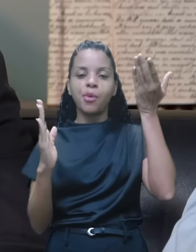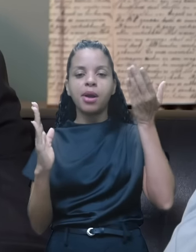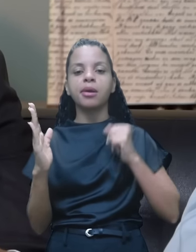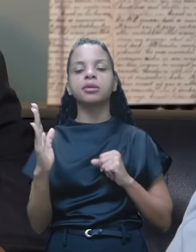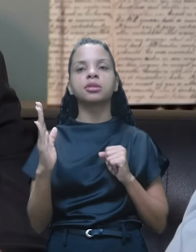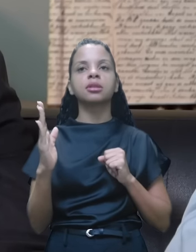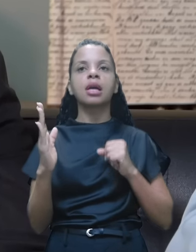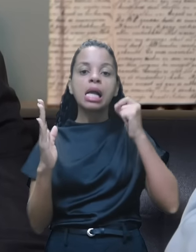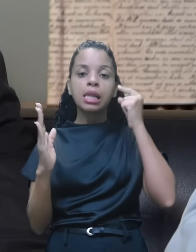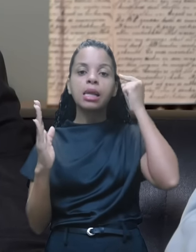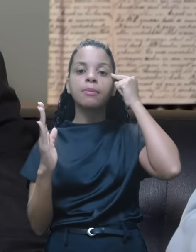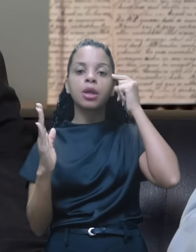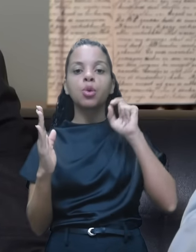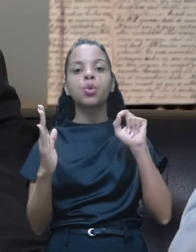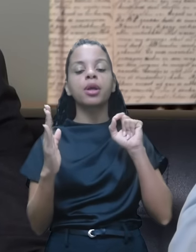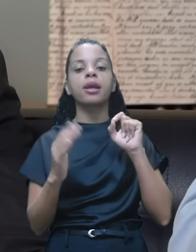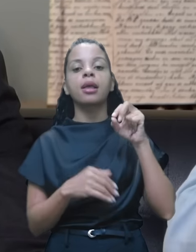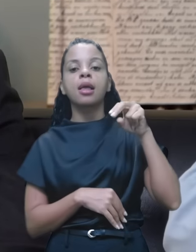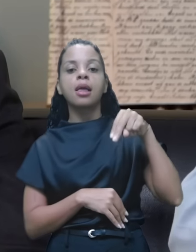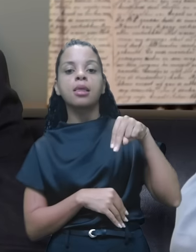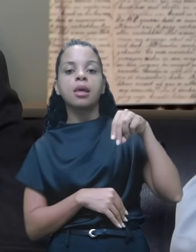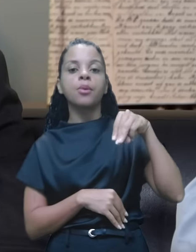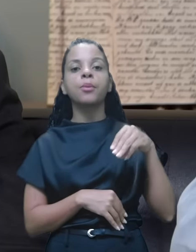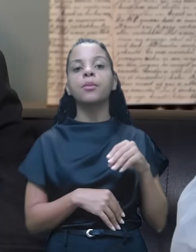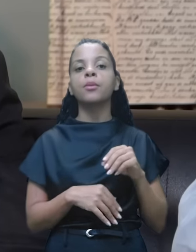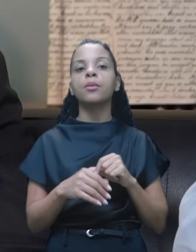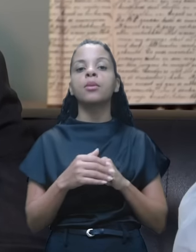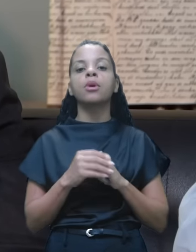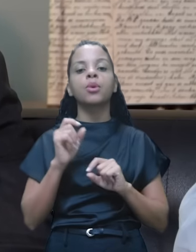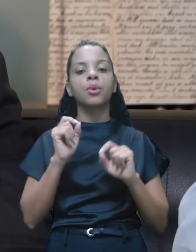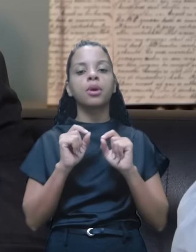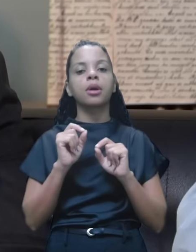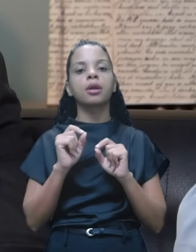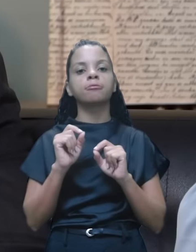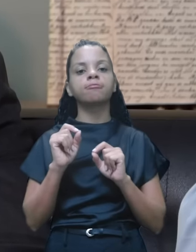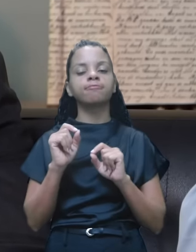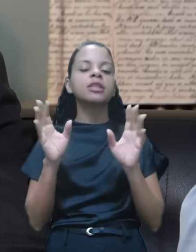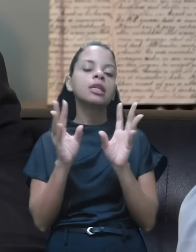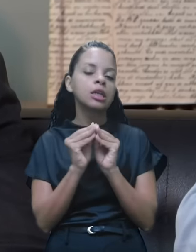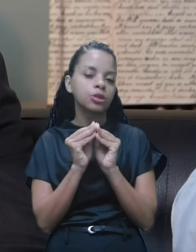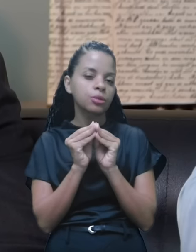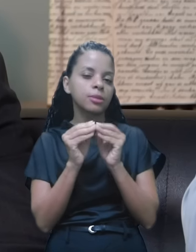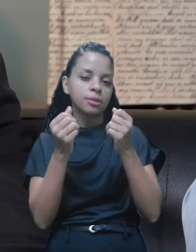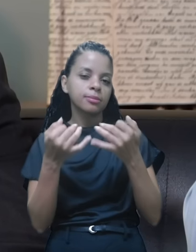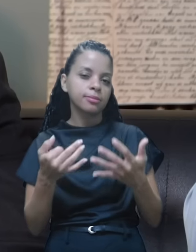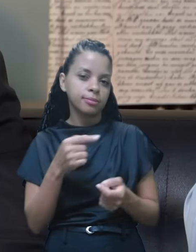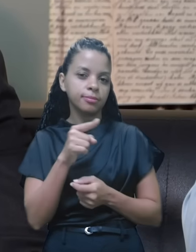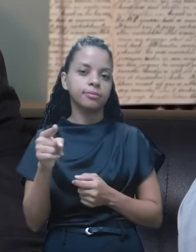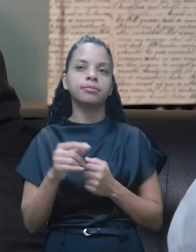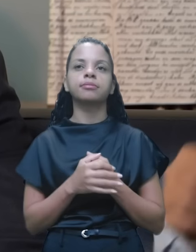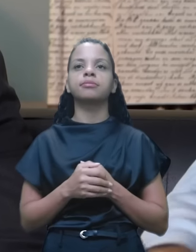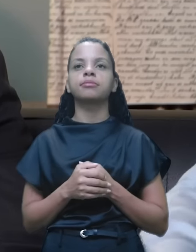White, me veio a passagem bíblica de Naum 1:9, que diz o seguinte, né, lá, de forma resumida aqui para os